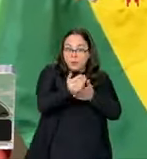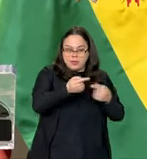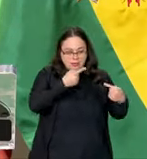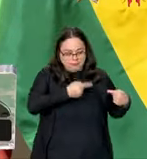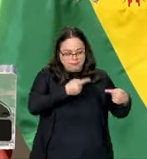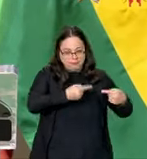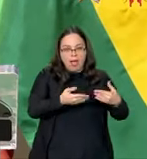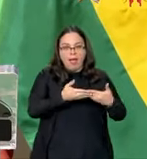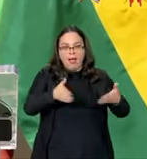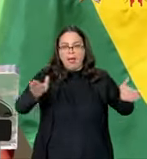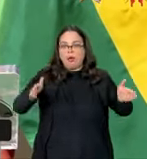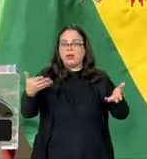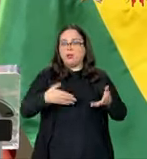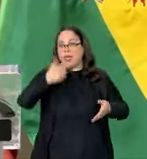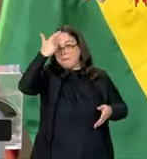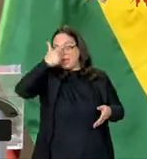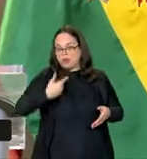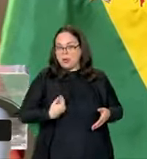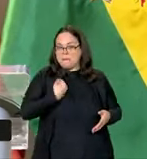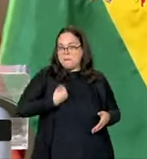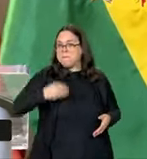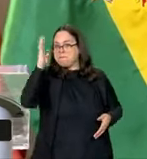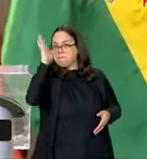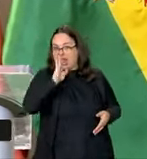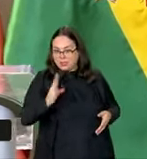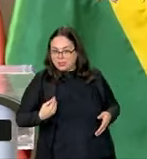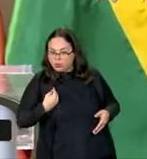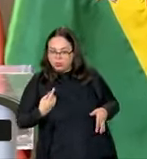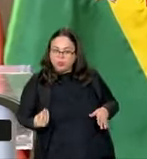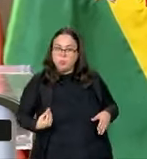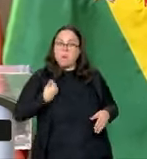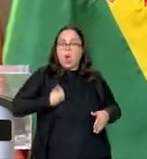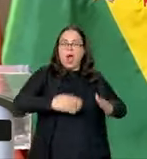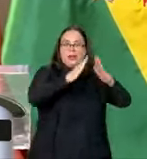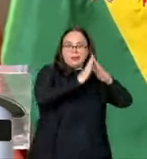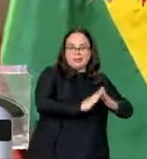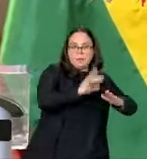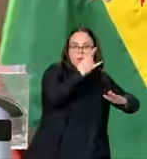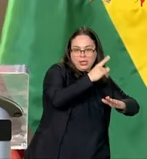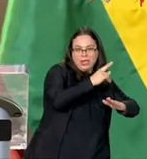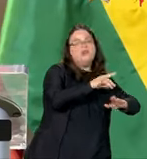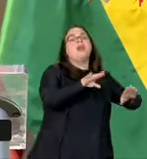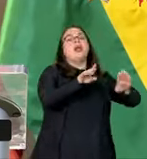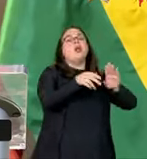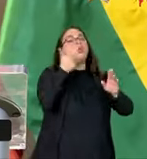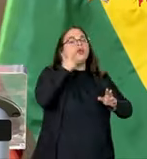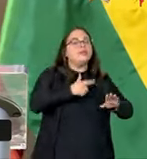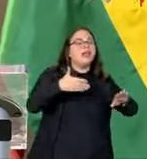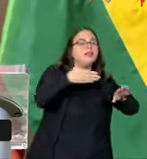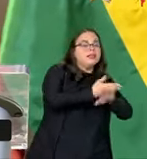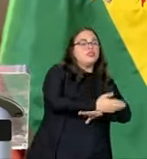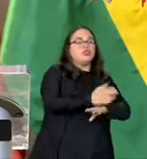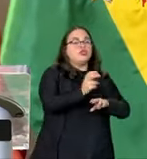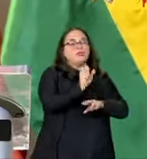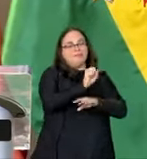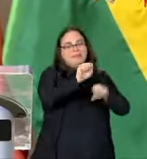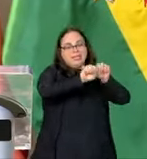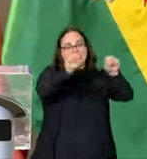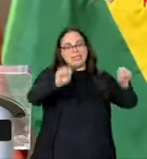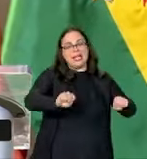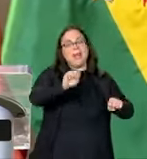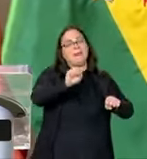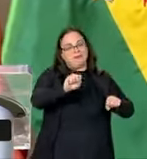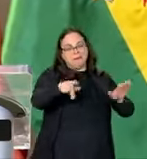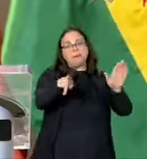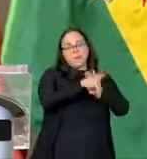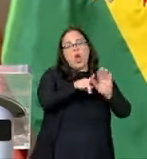acesso de brasileiros à saúde pública na Bolívia e da mesma forma que bolivianos podem utilizar o